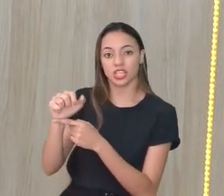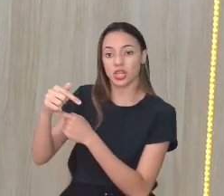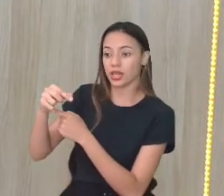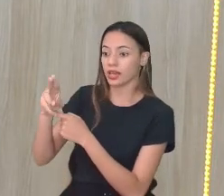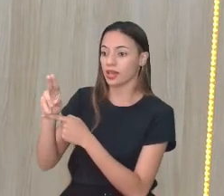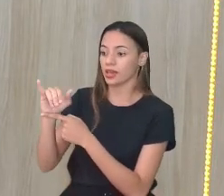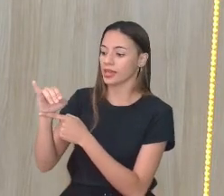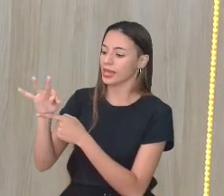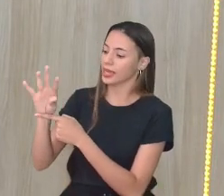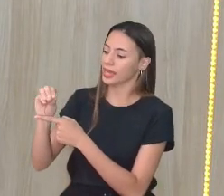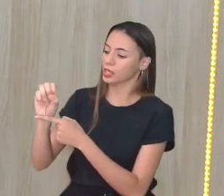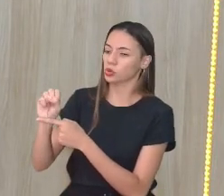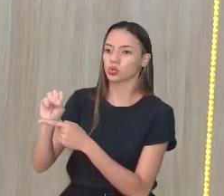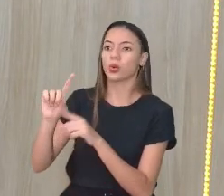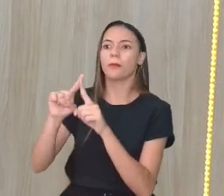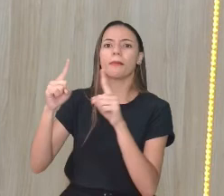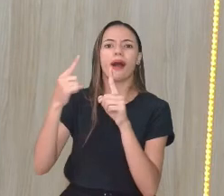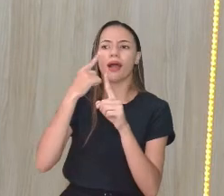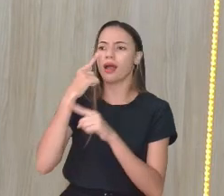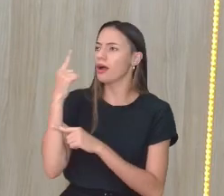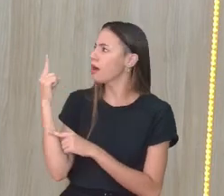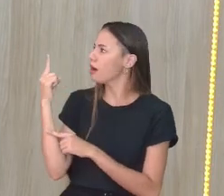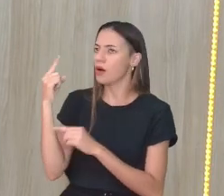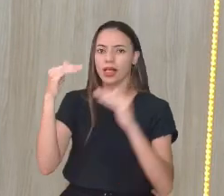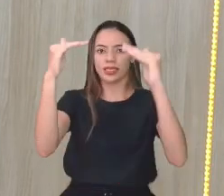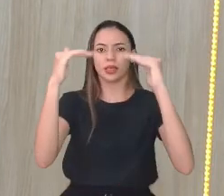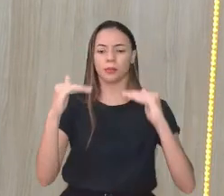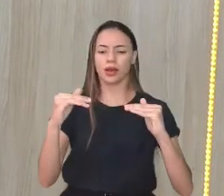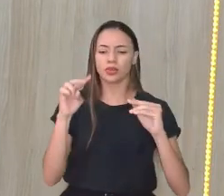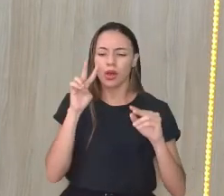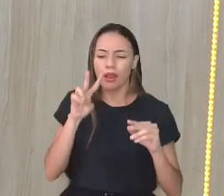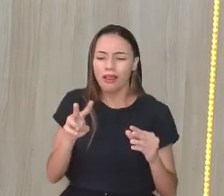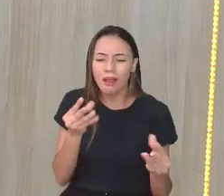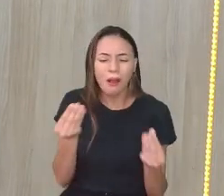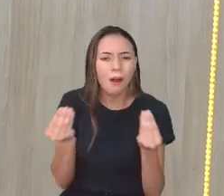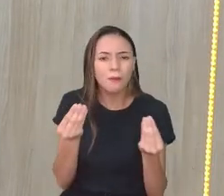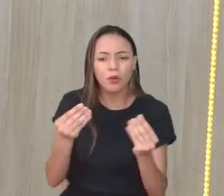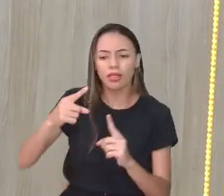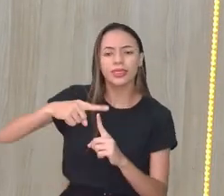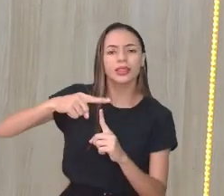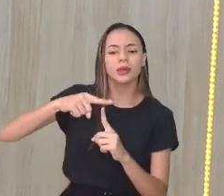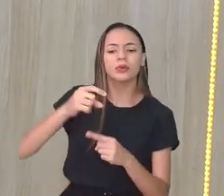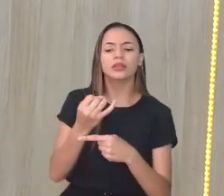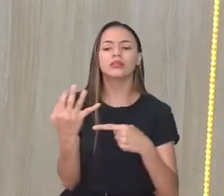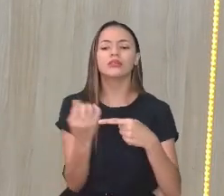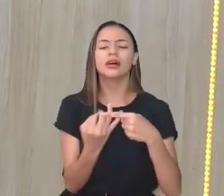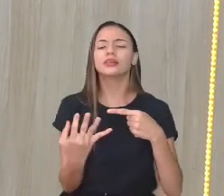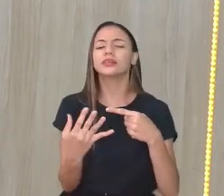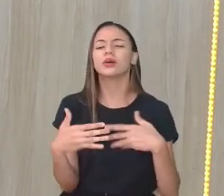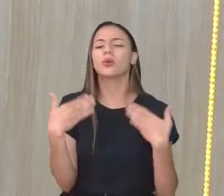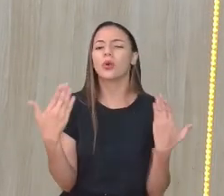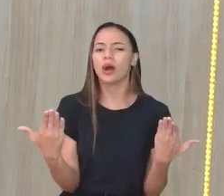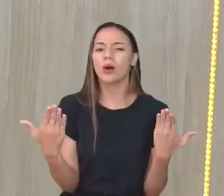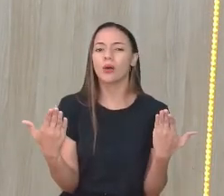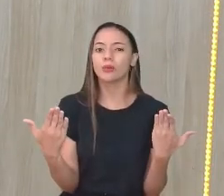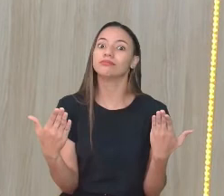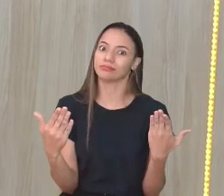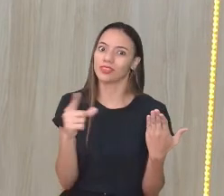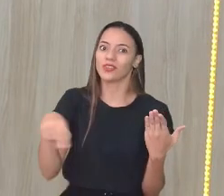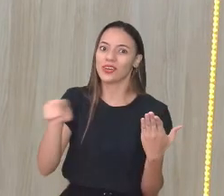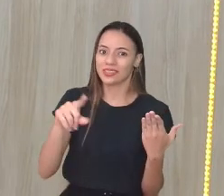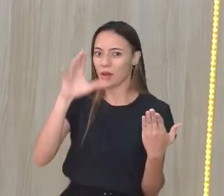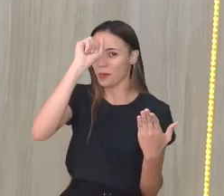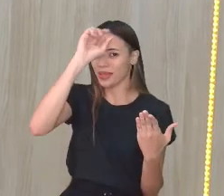Mas e para eu ler dessa forma, o que é que eu tenho que pensar? Qual é o tipo de fração que eu tenho que pensar? A gente vai ver isso nas nossas